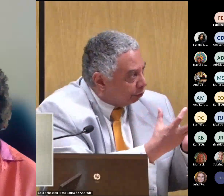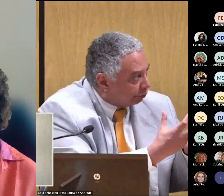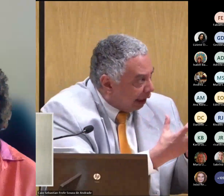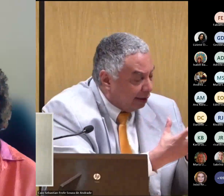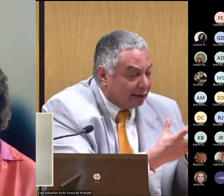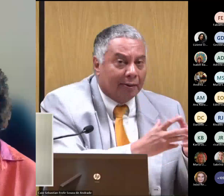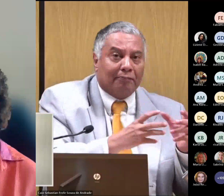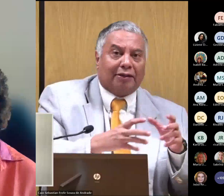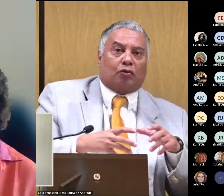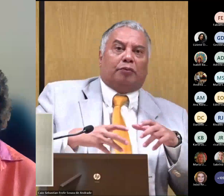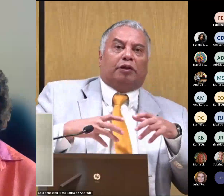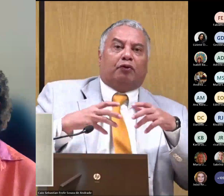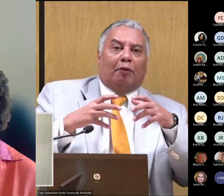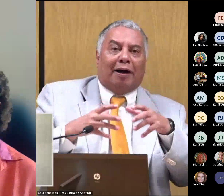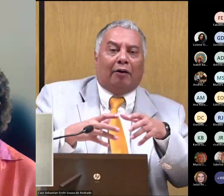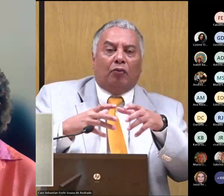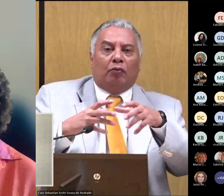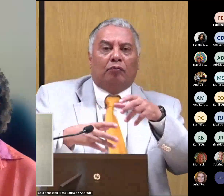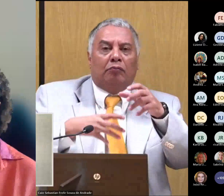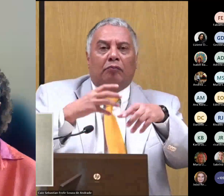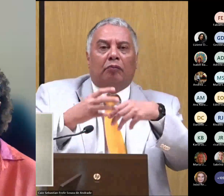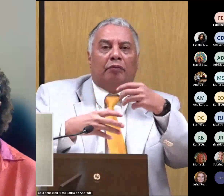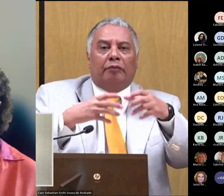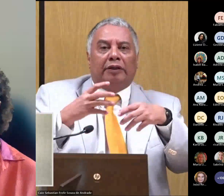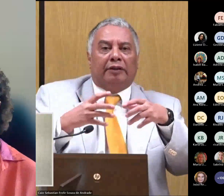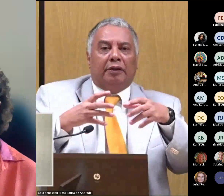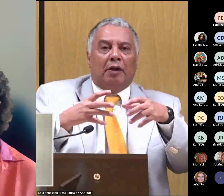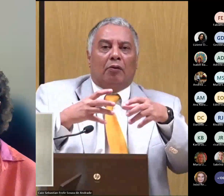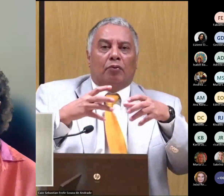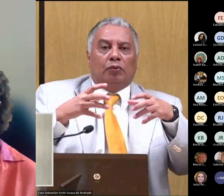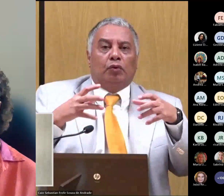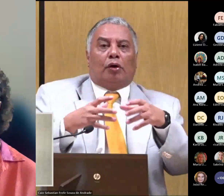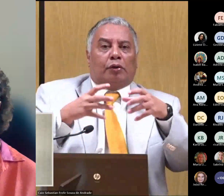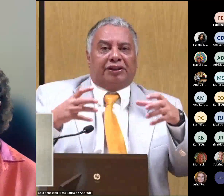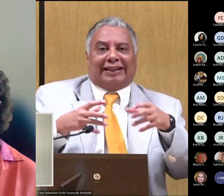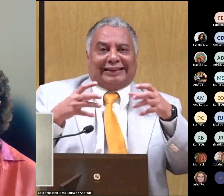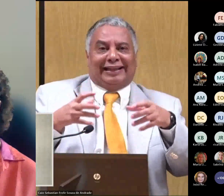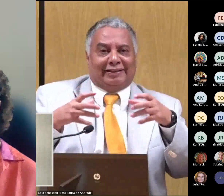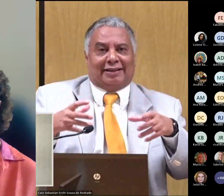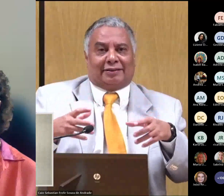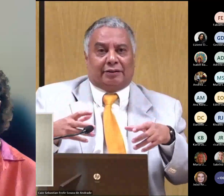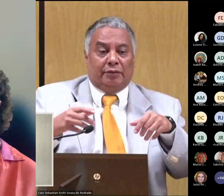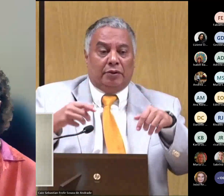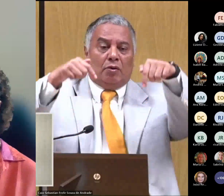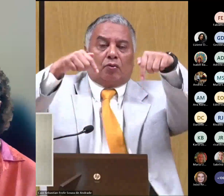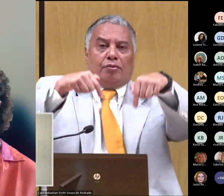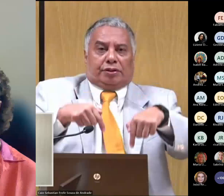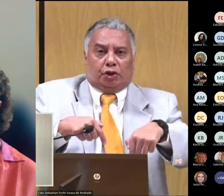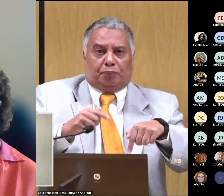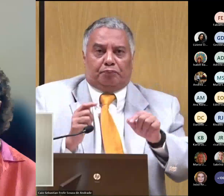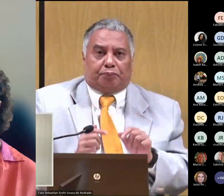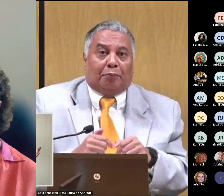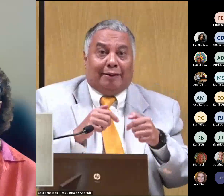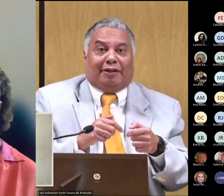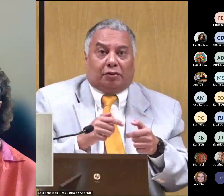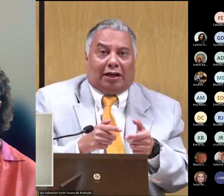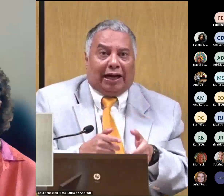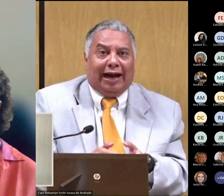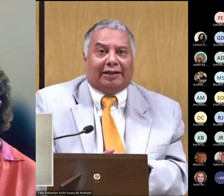se juntar mas como de formar um um um um núcleo de catalisação com os seus